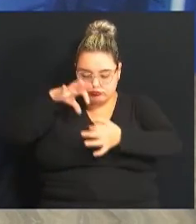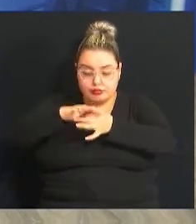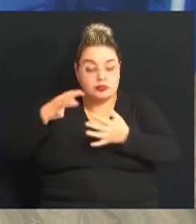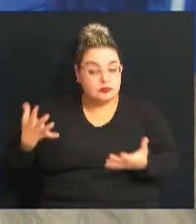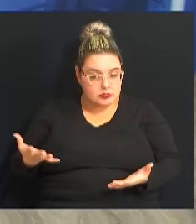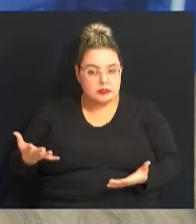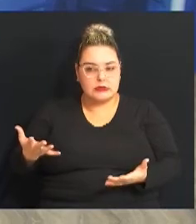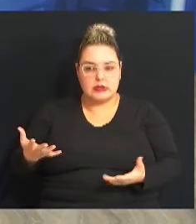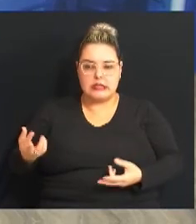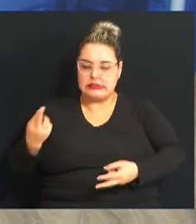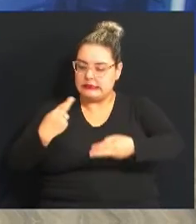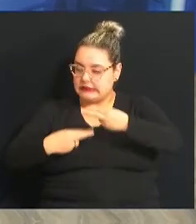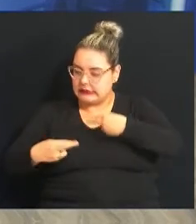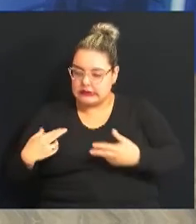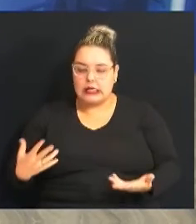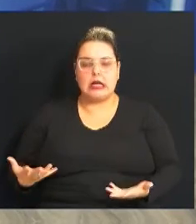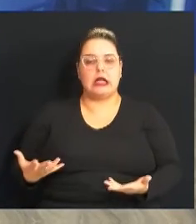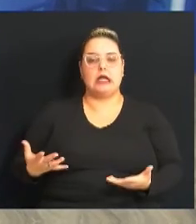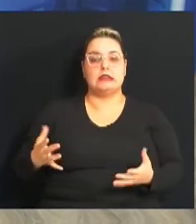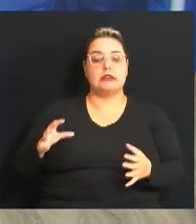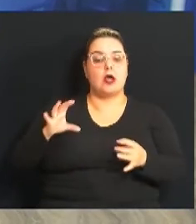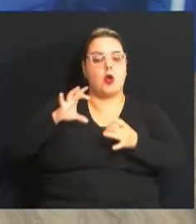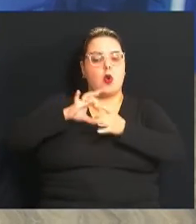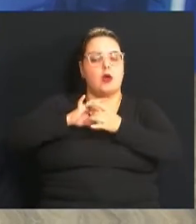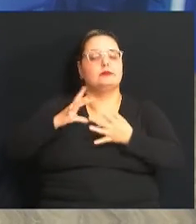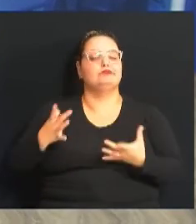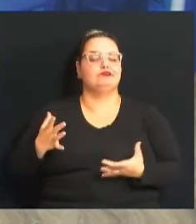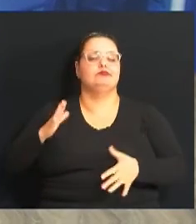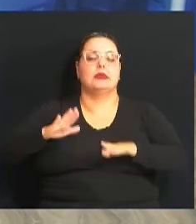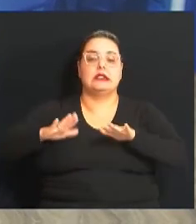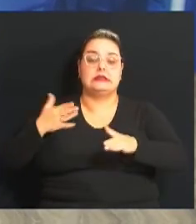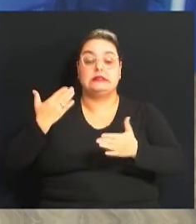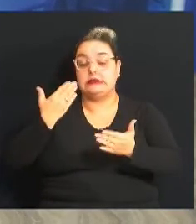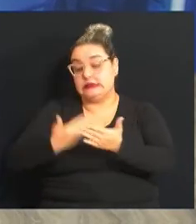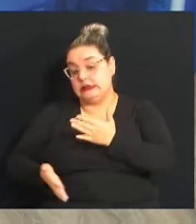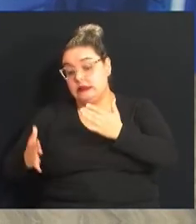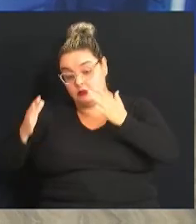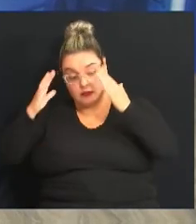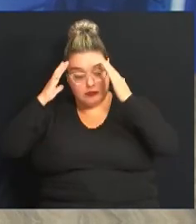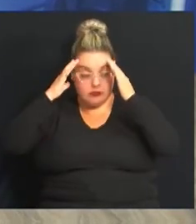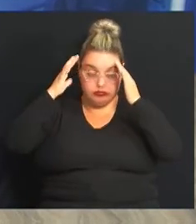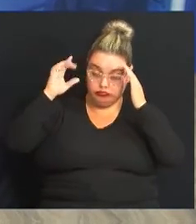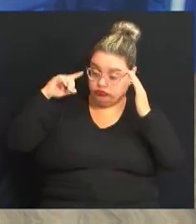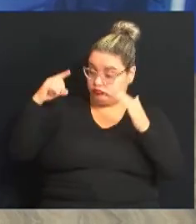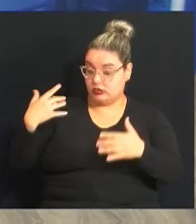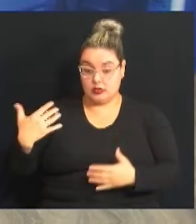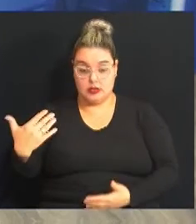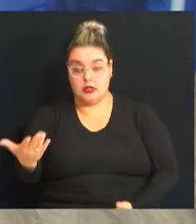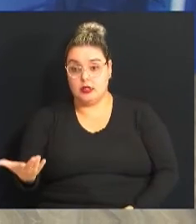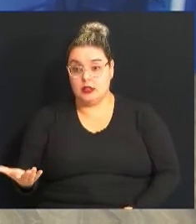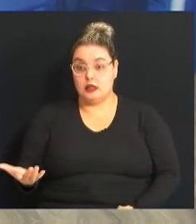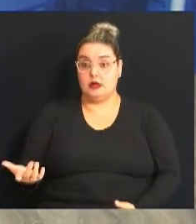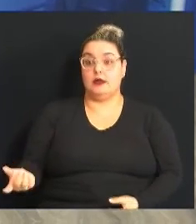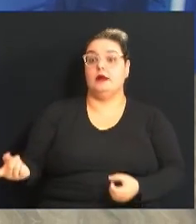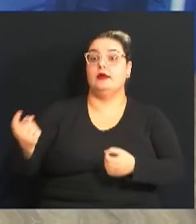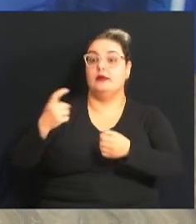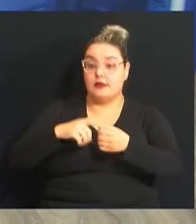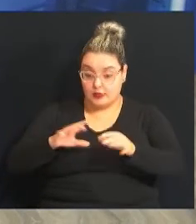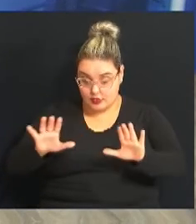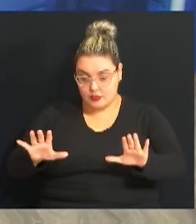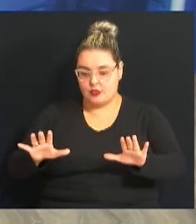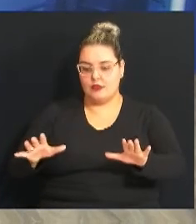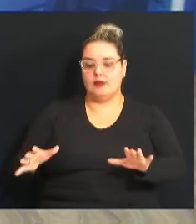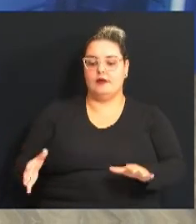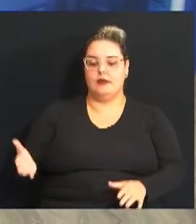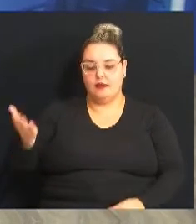essa relação, sobre essa conexão, porque às vezes a gente se perde na nossa rotina, então às vezes a gente retorna, a gente puxa de